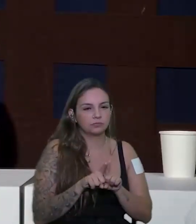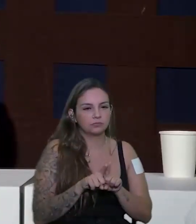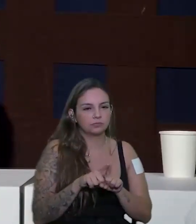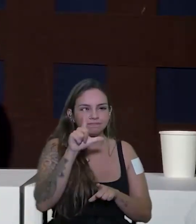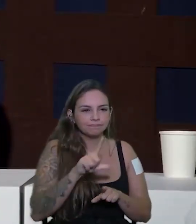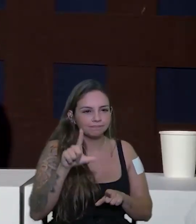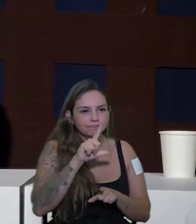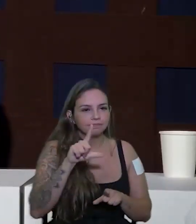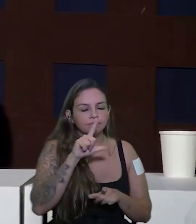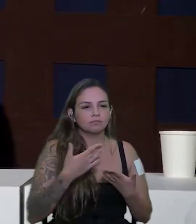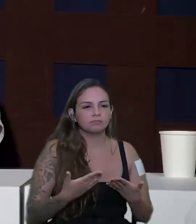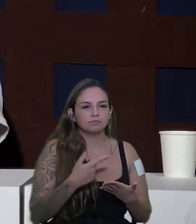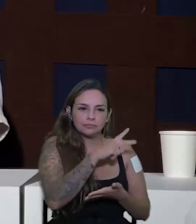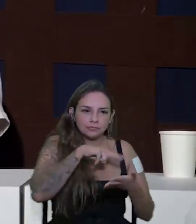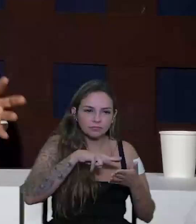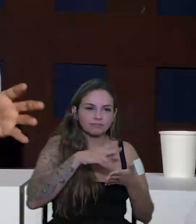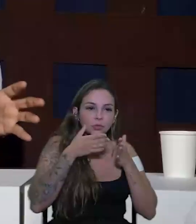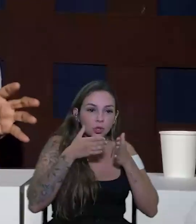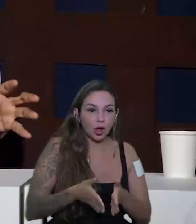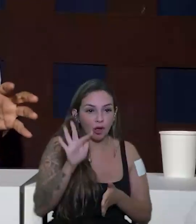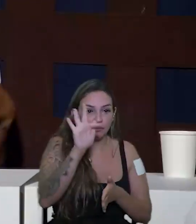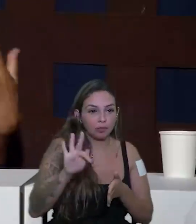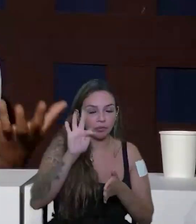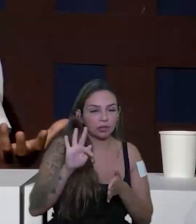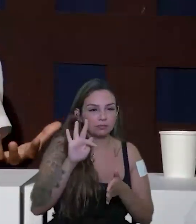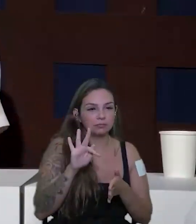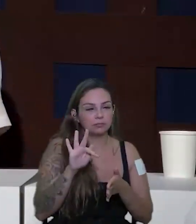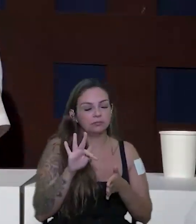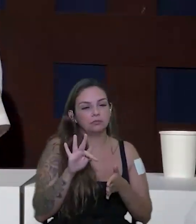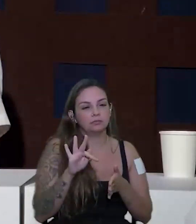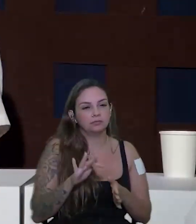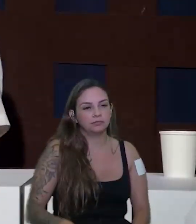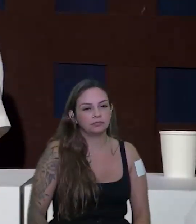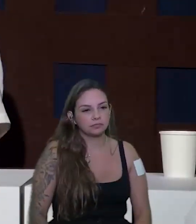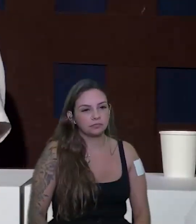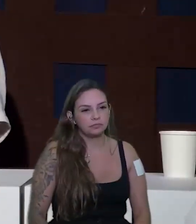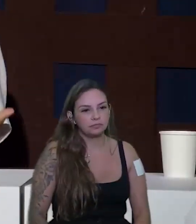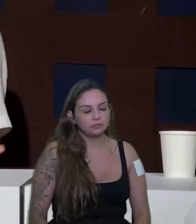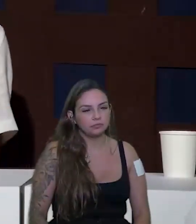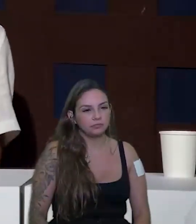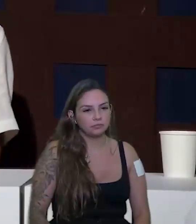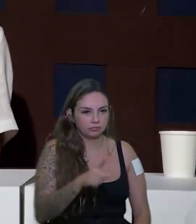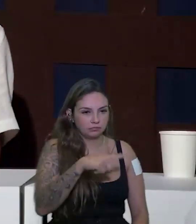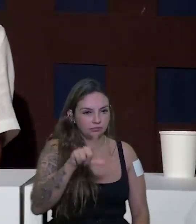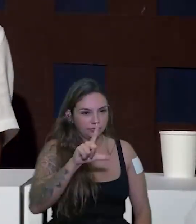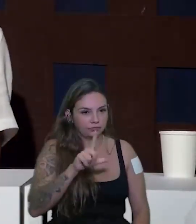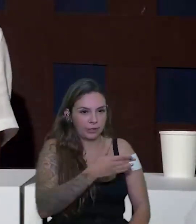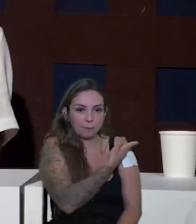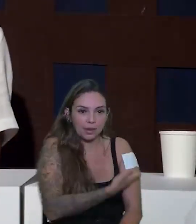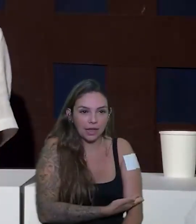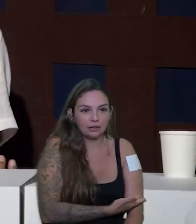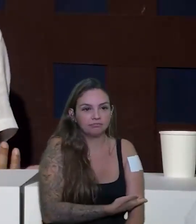de literatura ocidental. Então, ele chega na universidade e é exposto também a essa literatura